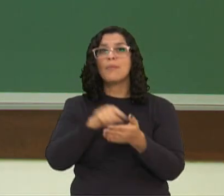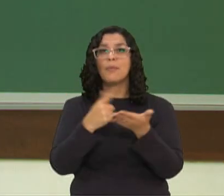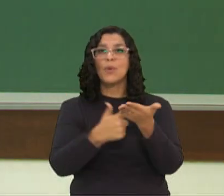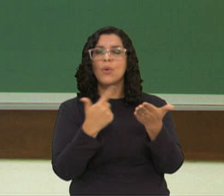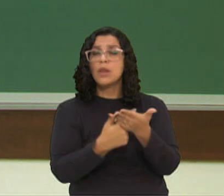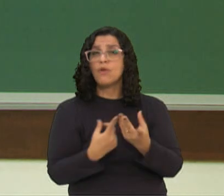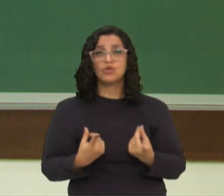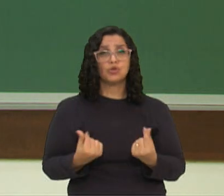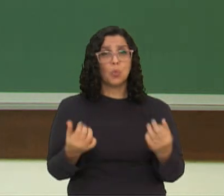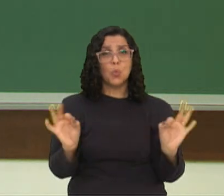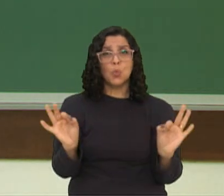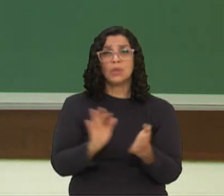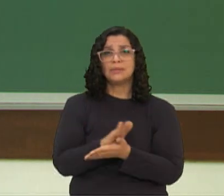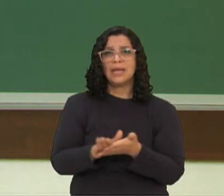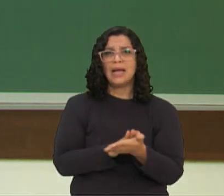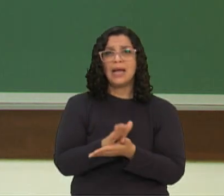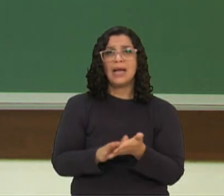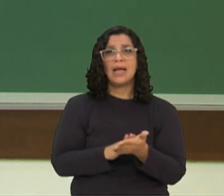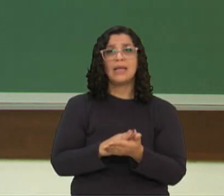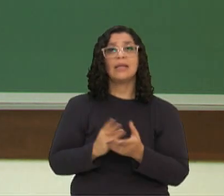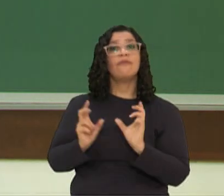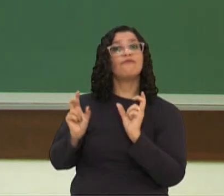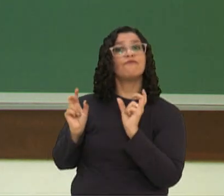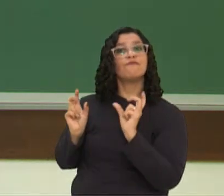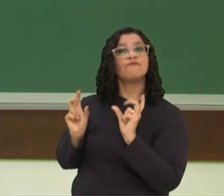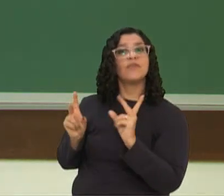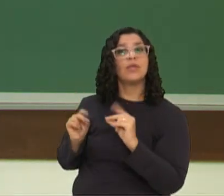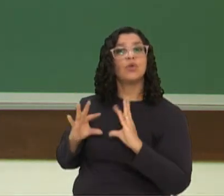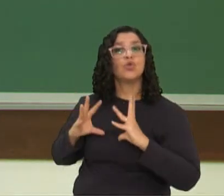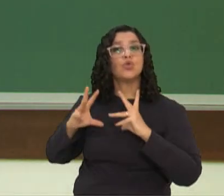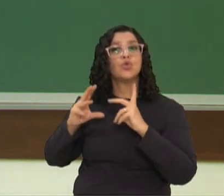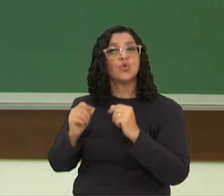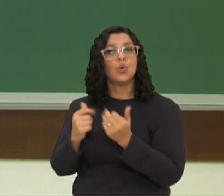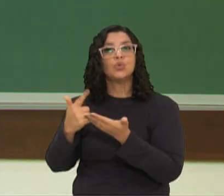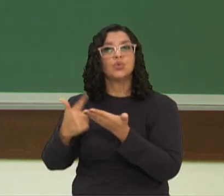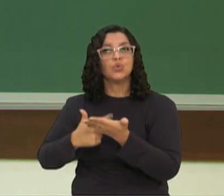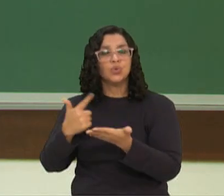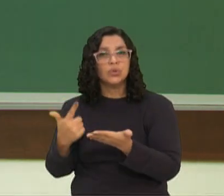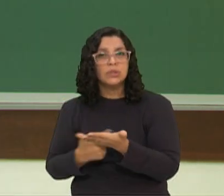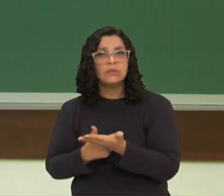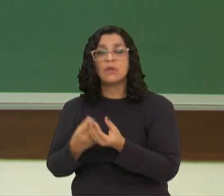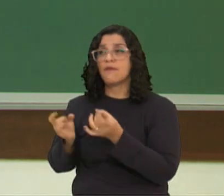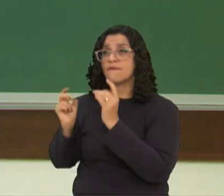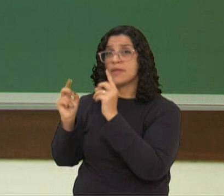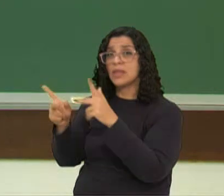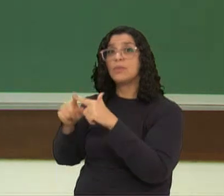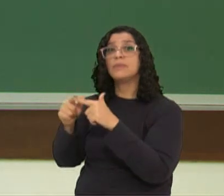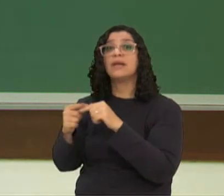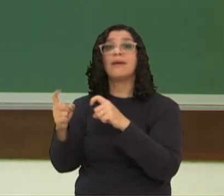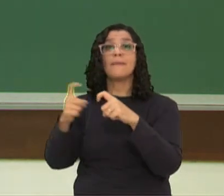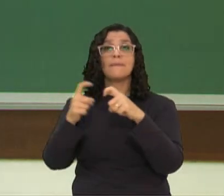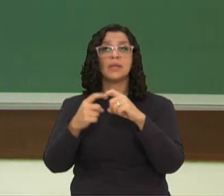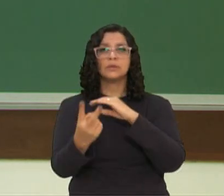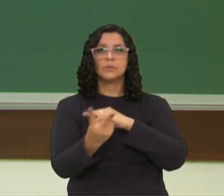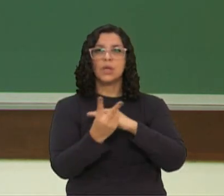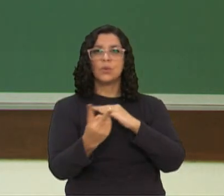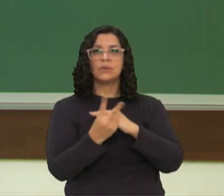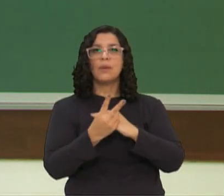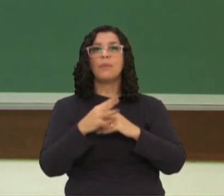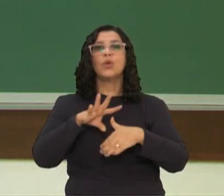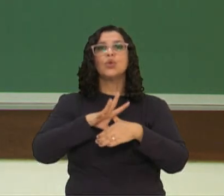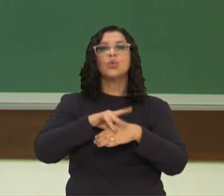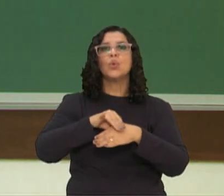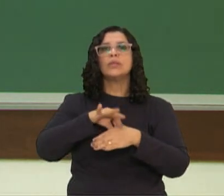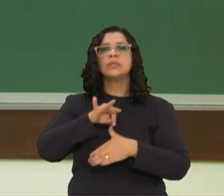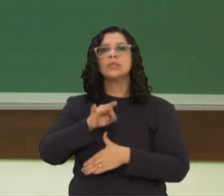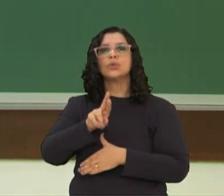sem dinheiro. E ele ofereceu para vender os livros dele em troca de um tratamento que ele precisava para tuberculose. Catarina II comprou todos